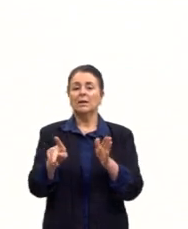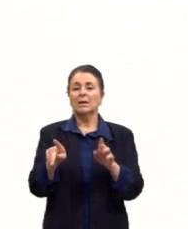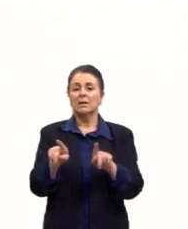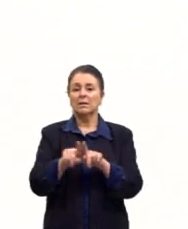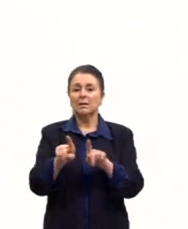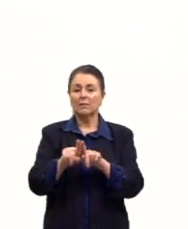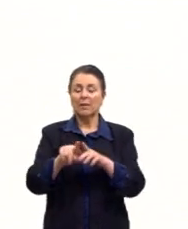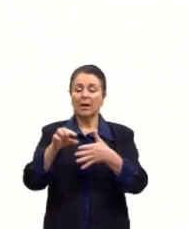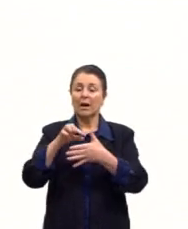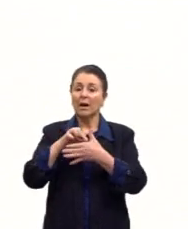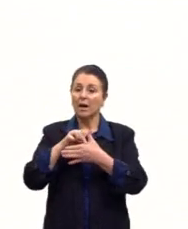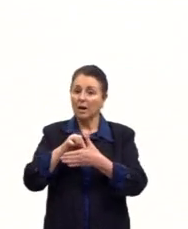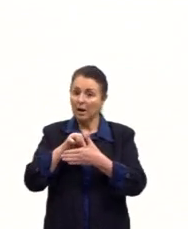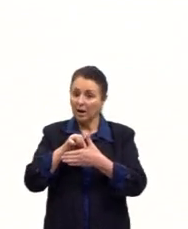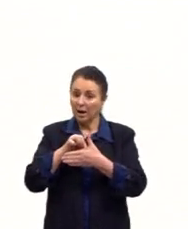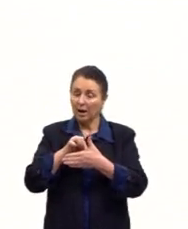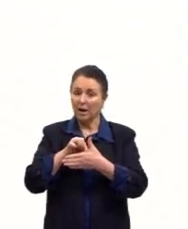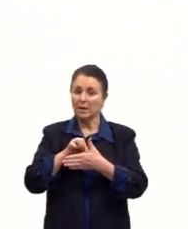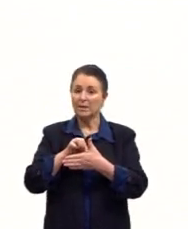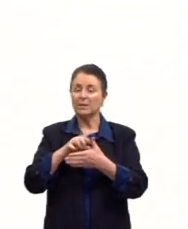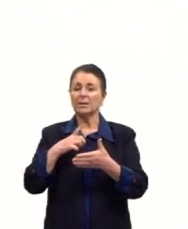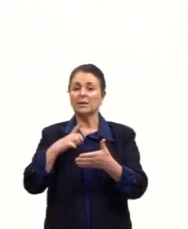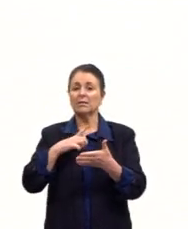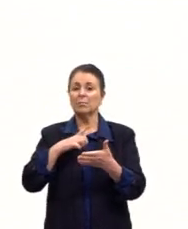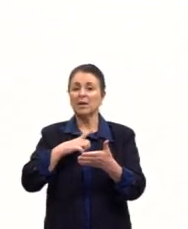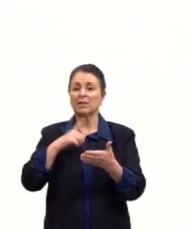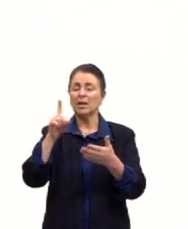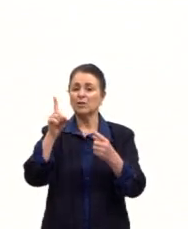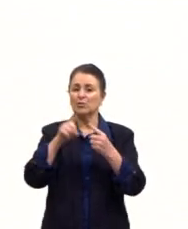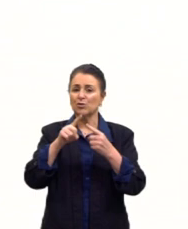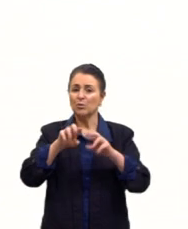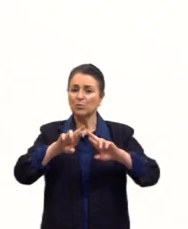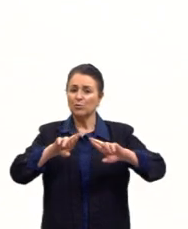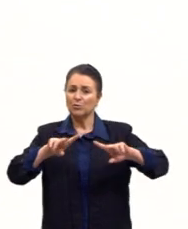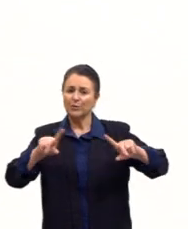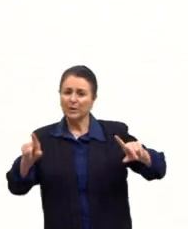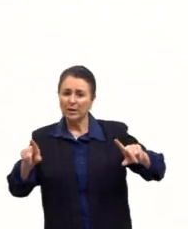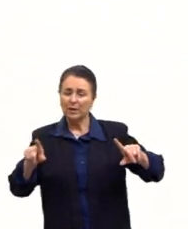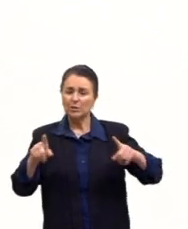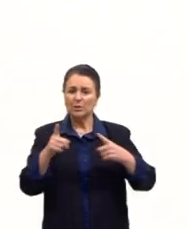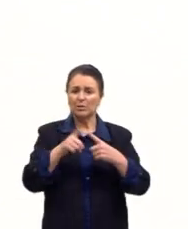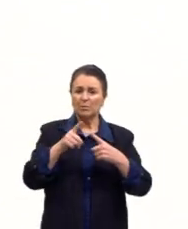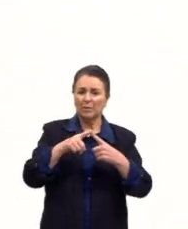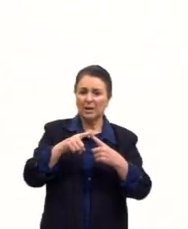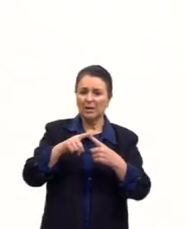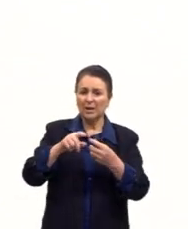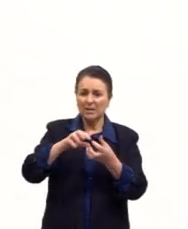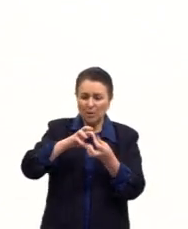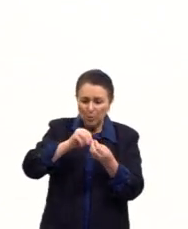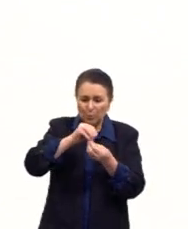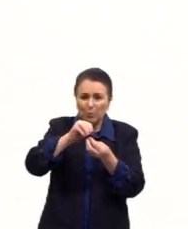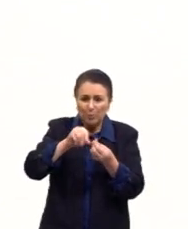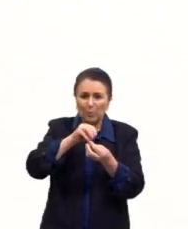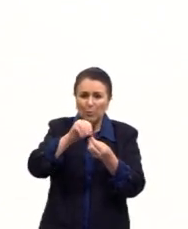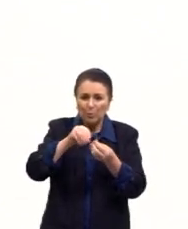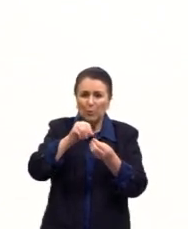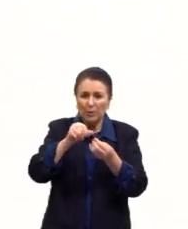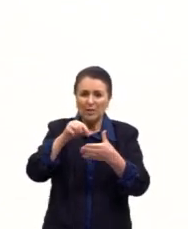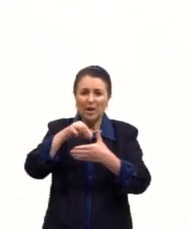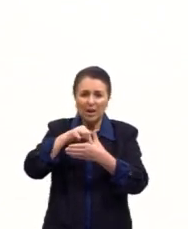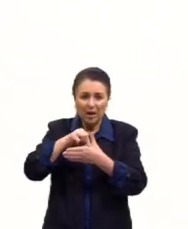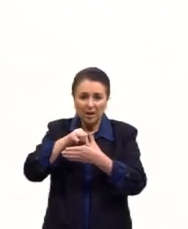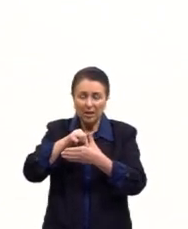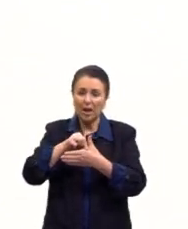né a carne moída o guisado o patinho moído são nomes bem diferentes região para região